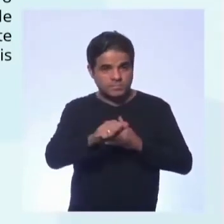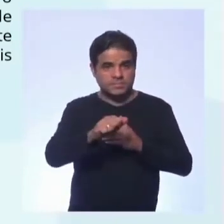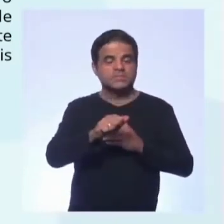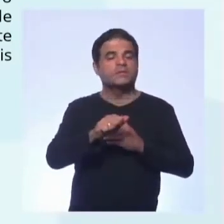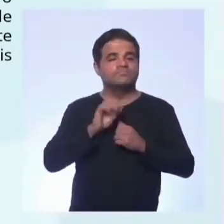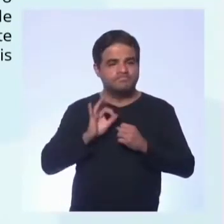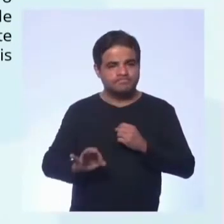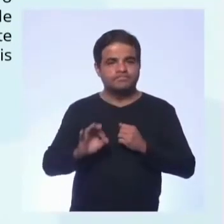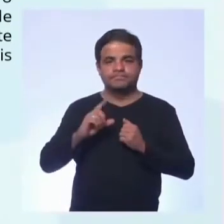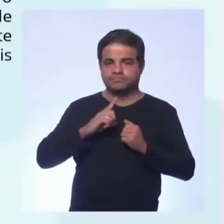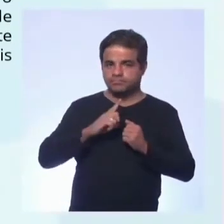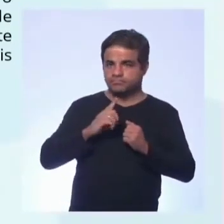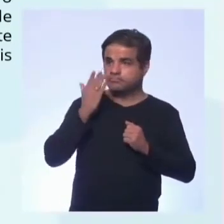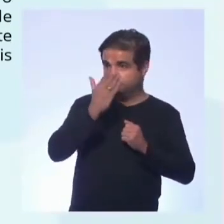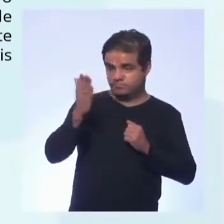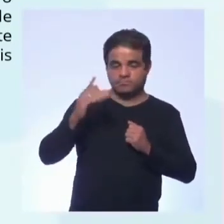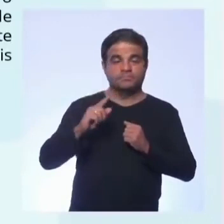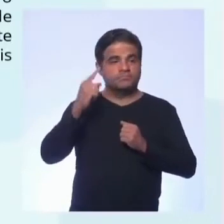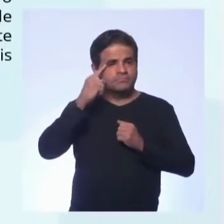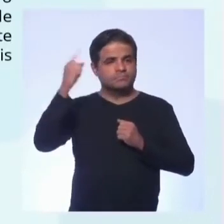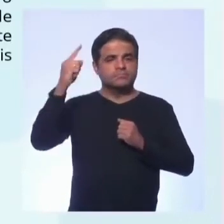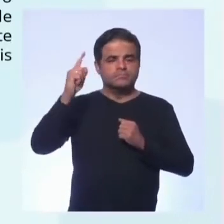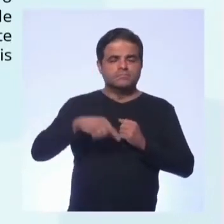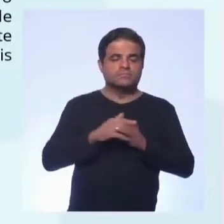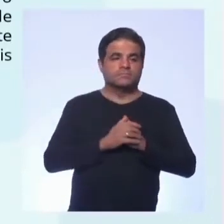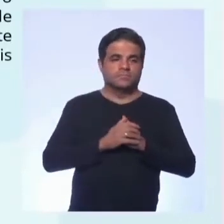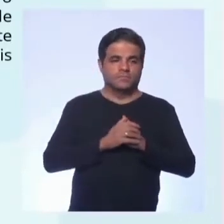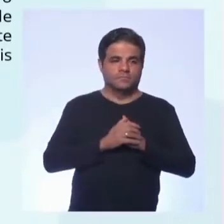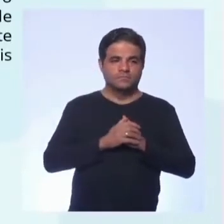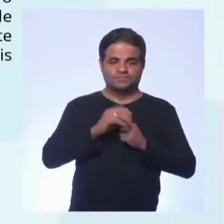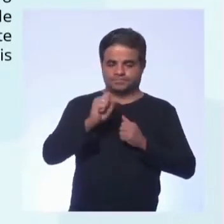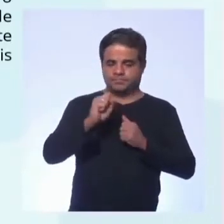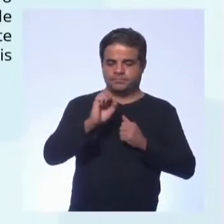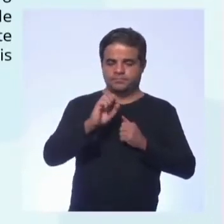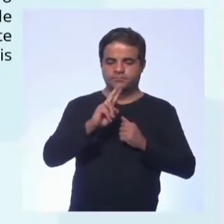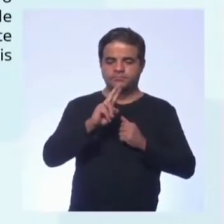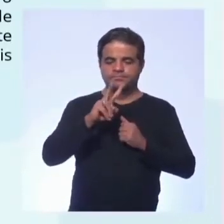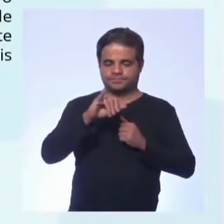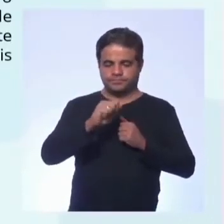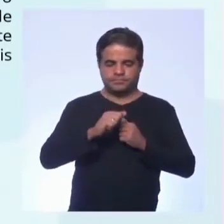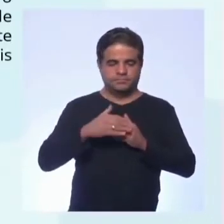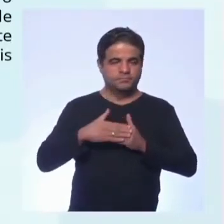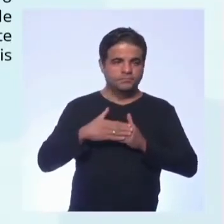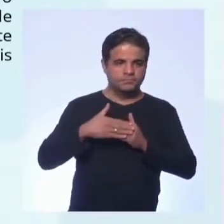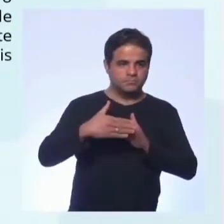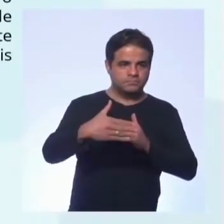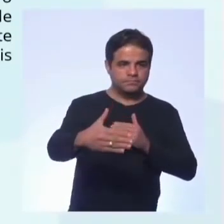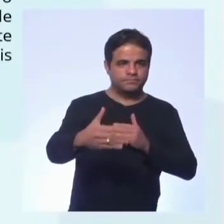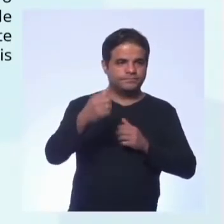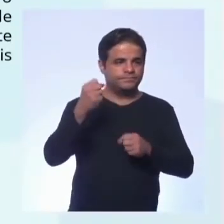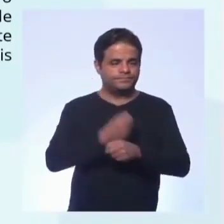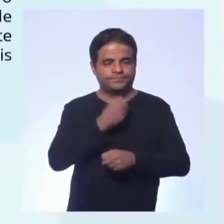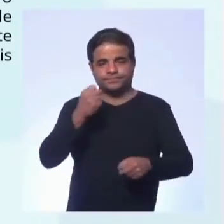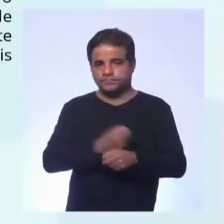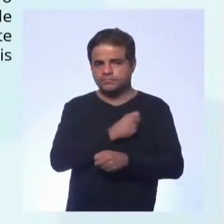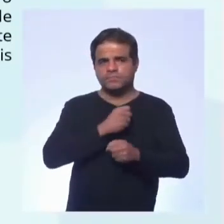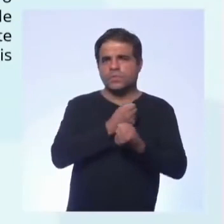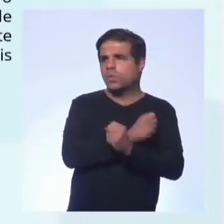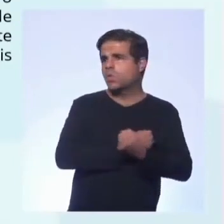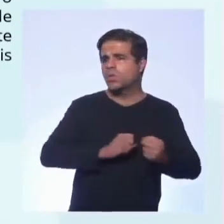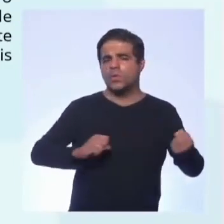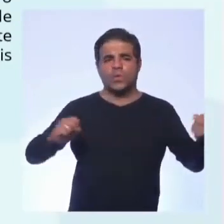Bósnia-Herzegovina. A ideia da Sérvia era construir uma